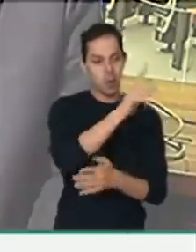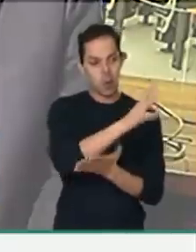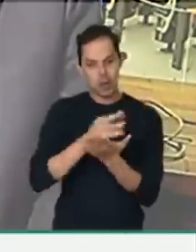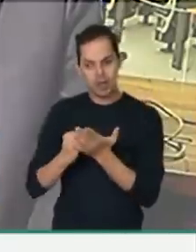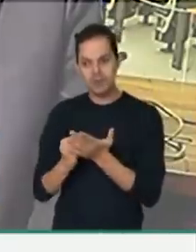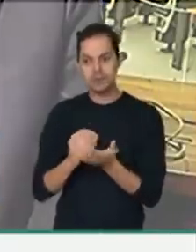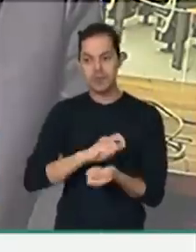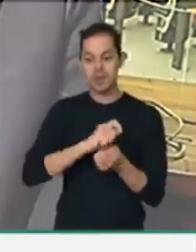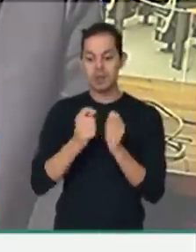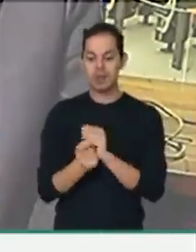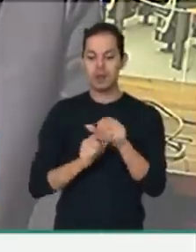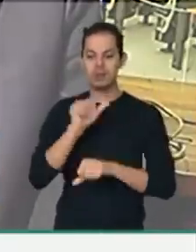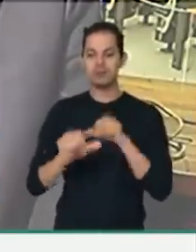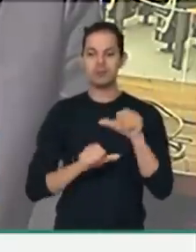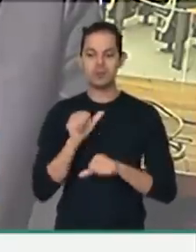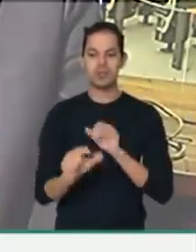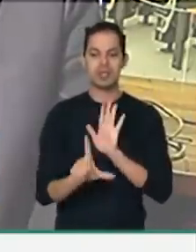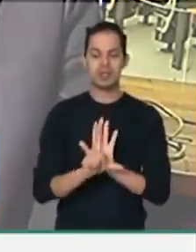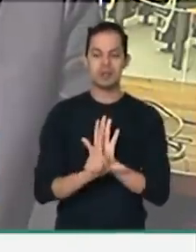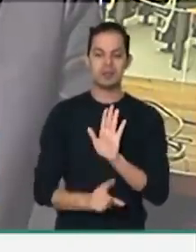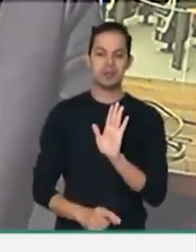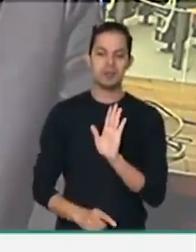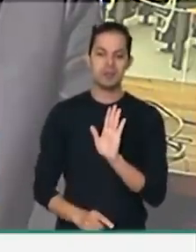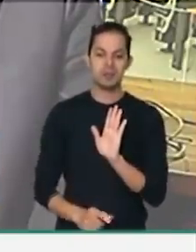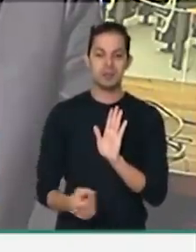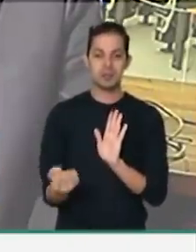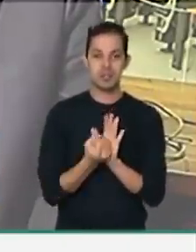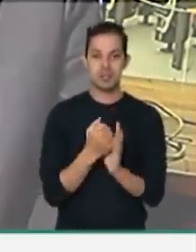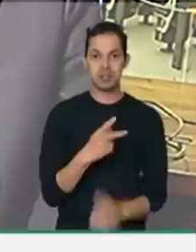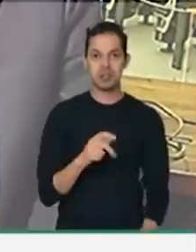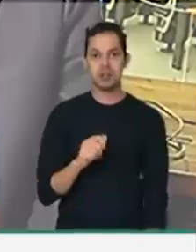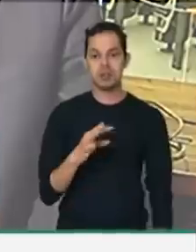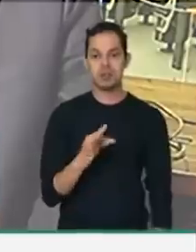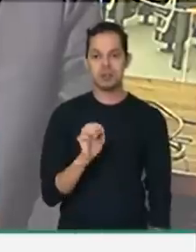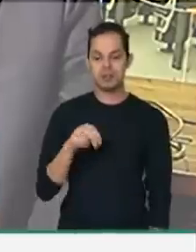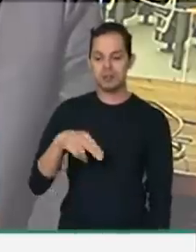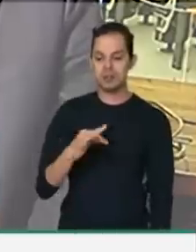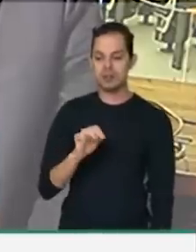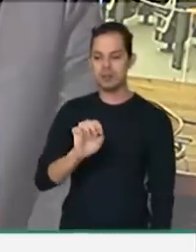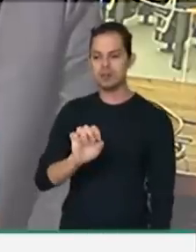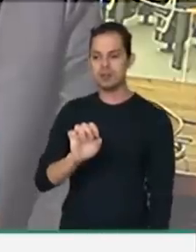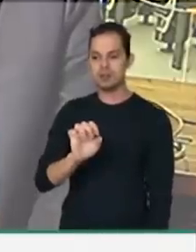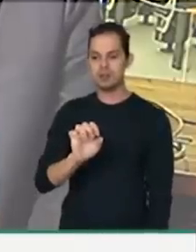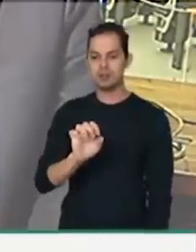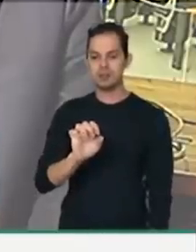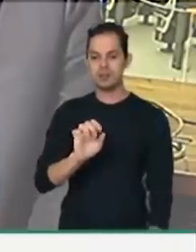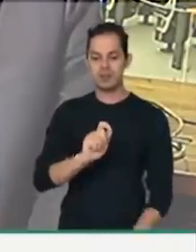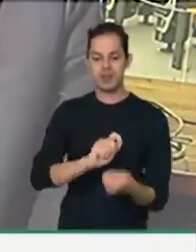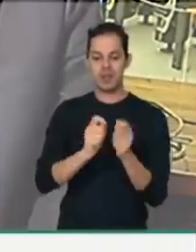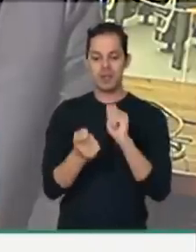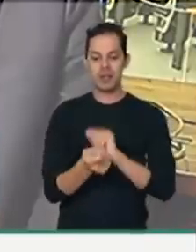Ele muda a lei de patentes, né, a lei brasileira, e adequando a